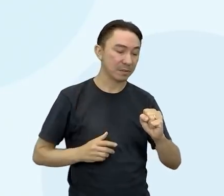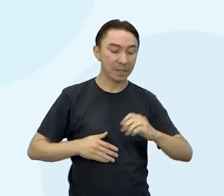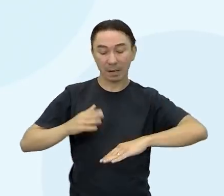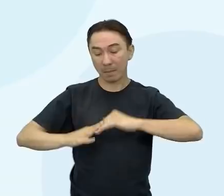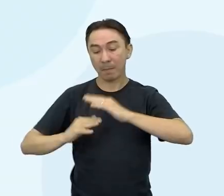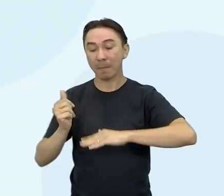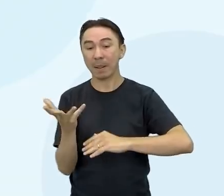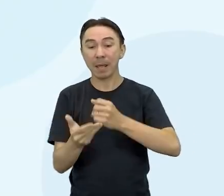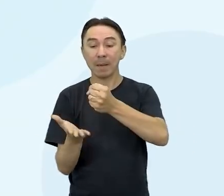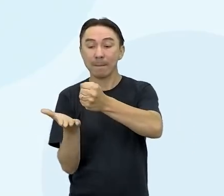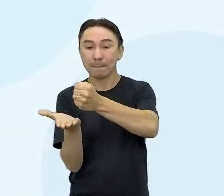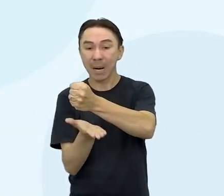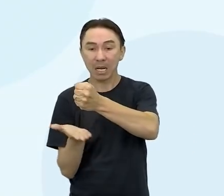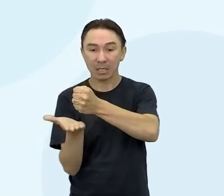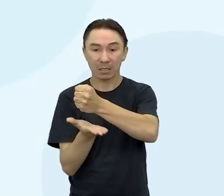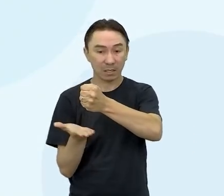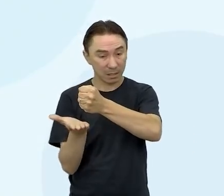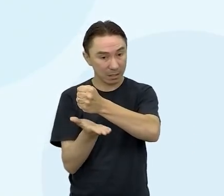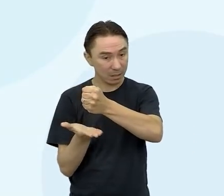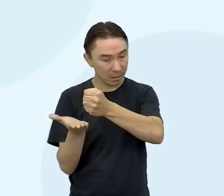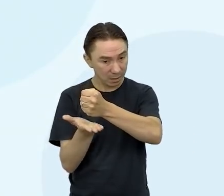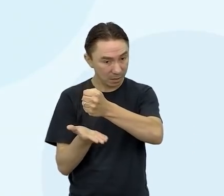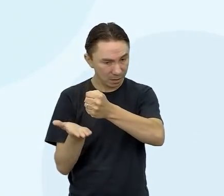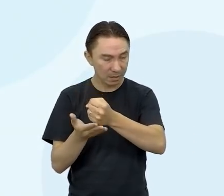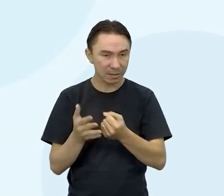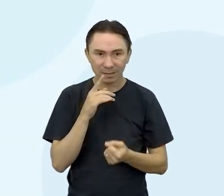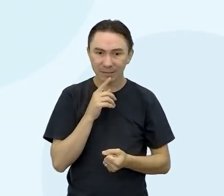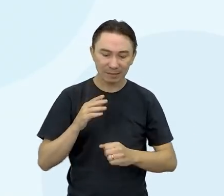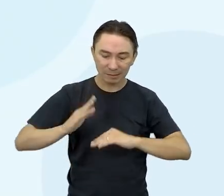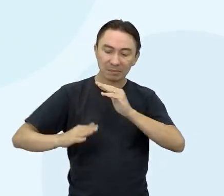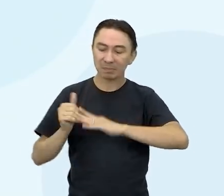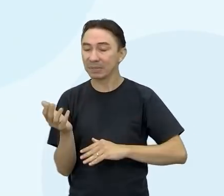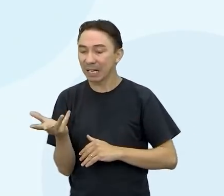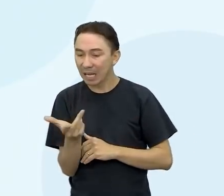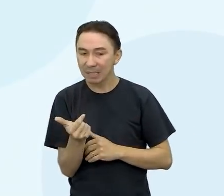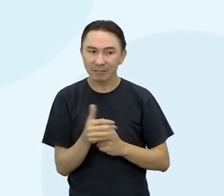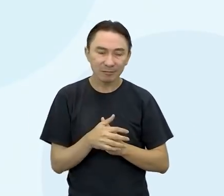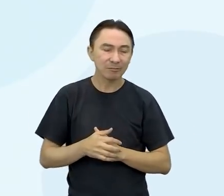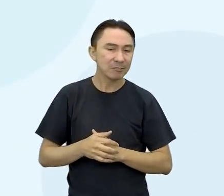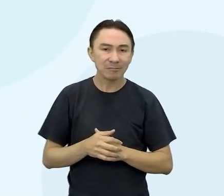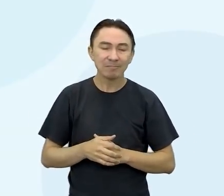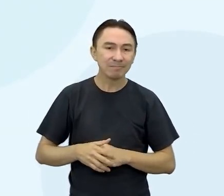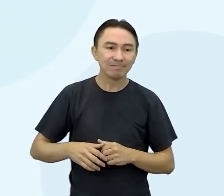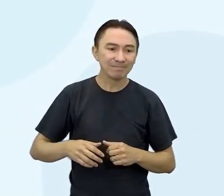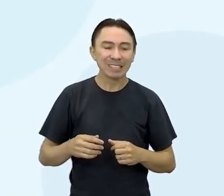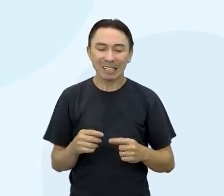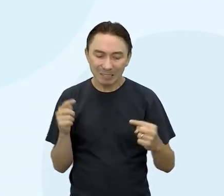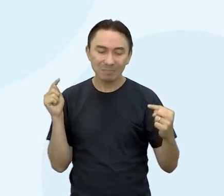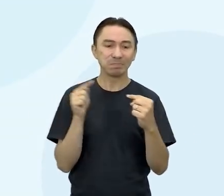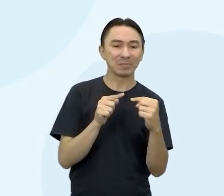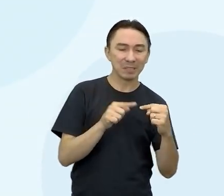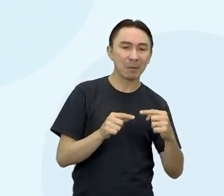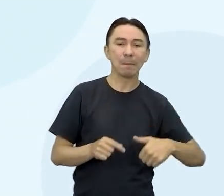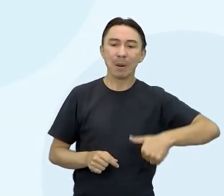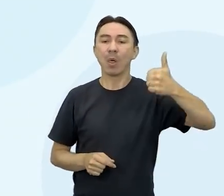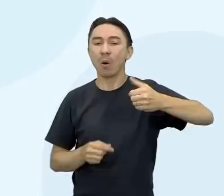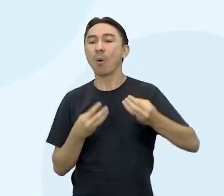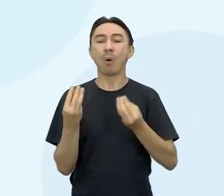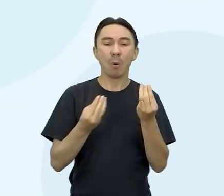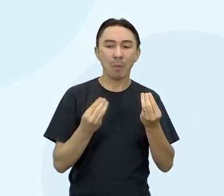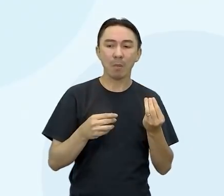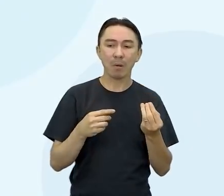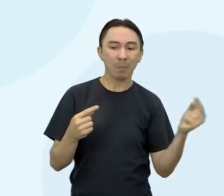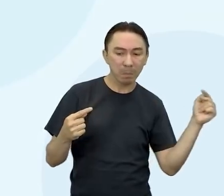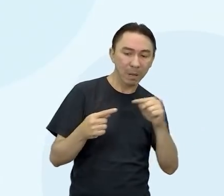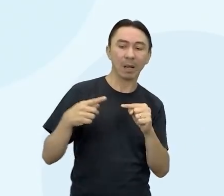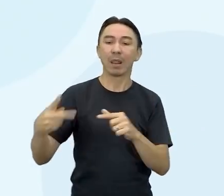essenciais e quais são as mais adequadas ao estágio do processo de aprendizagem que esses estudantes se encontram. Então,